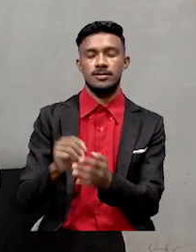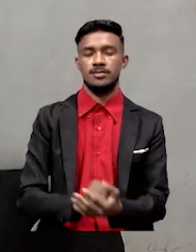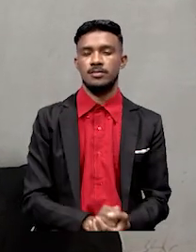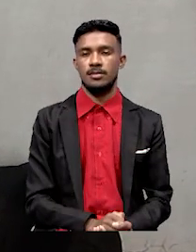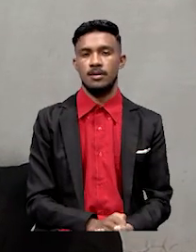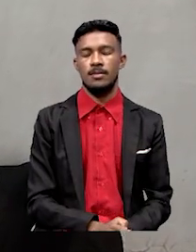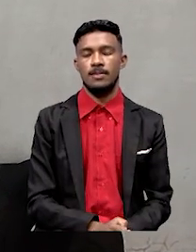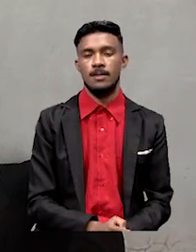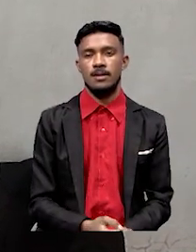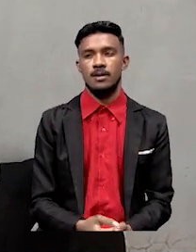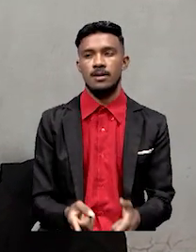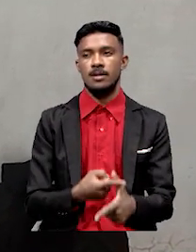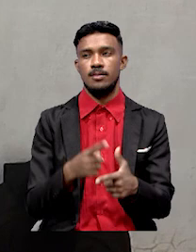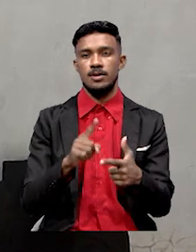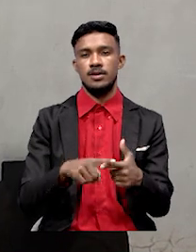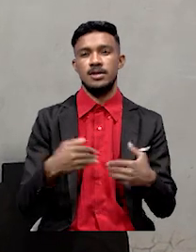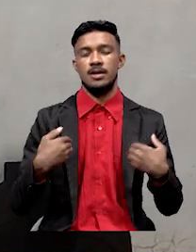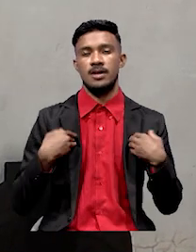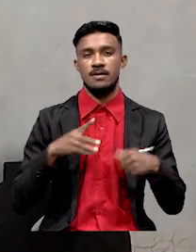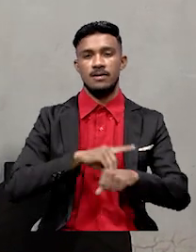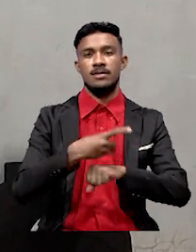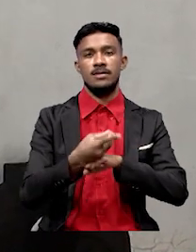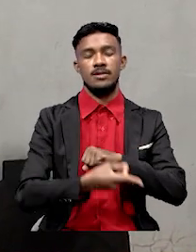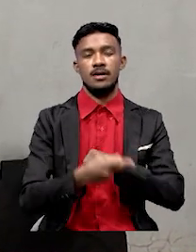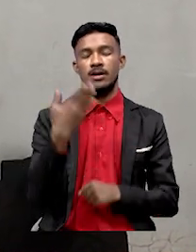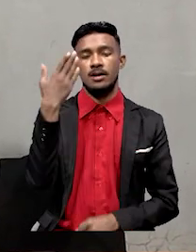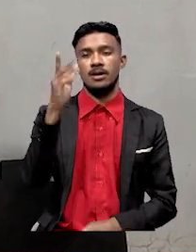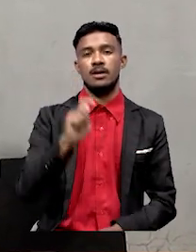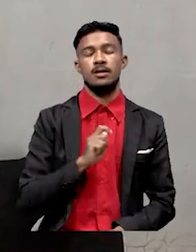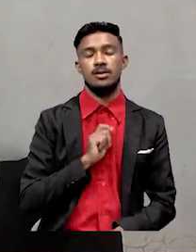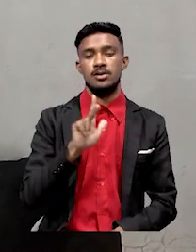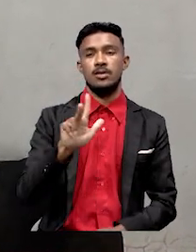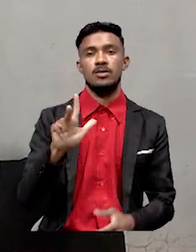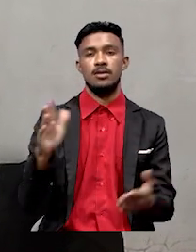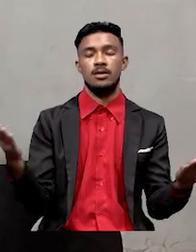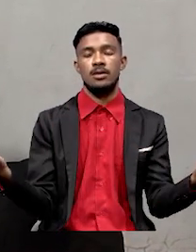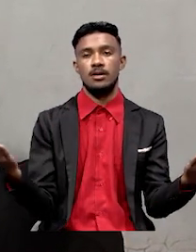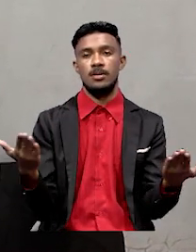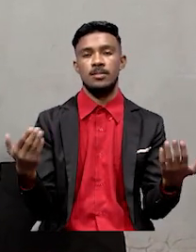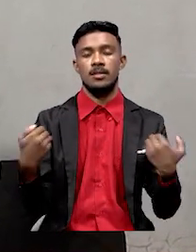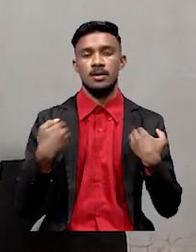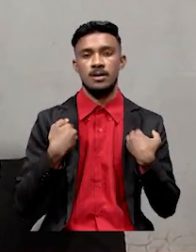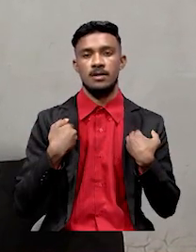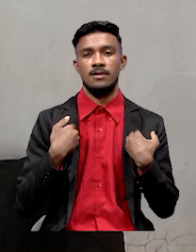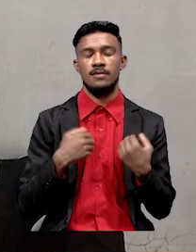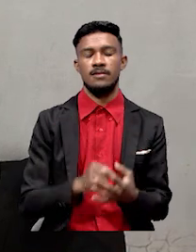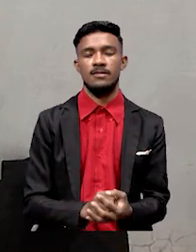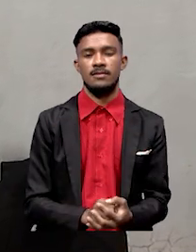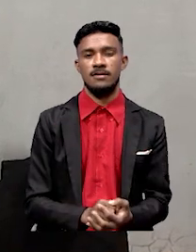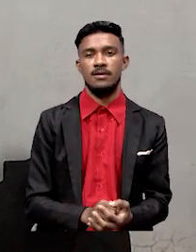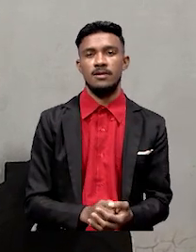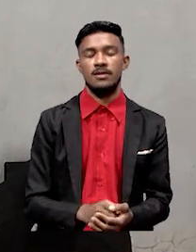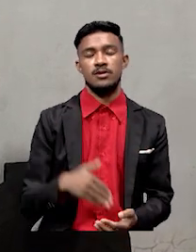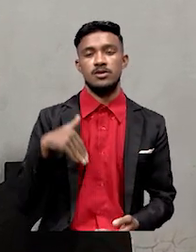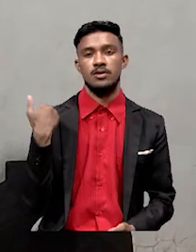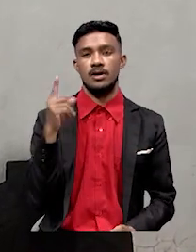Pois ida nemos iha incidente ida iha masli dun inia, sebelum maka iha zoven de hetan